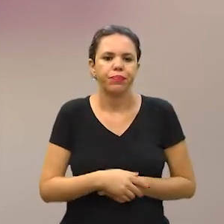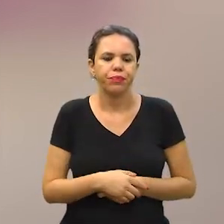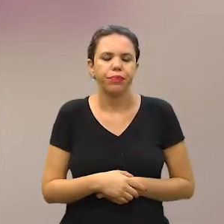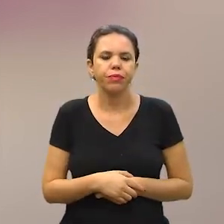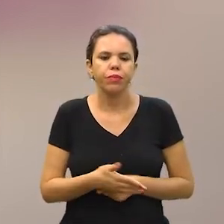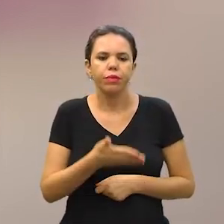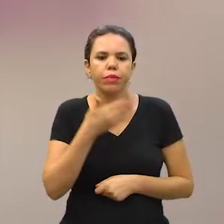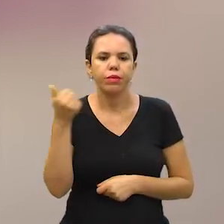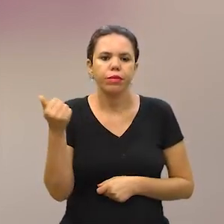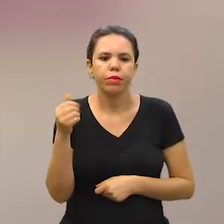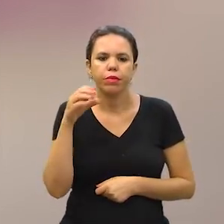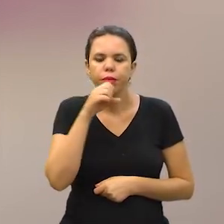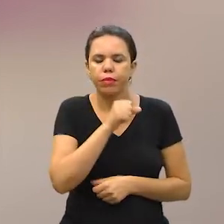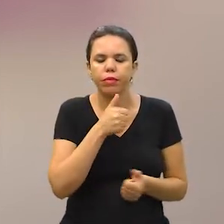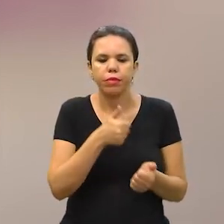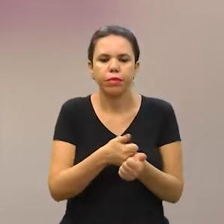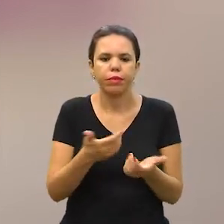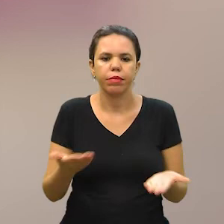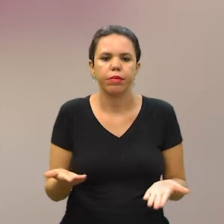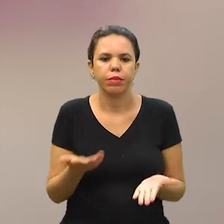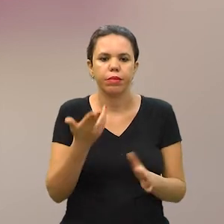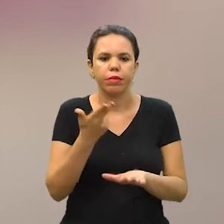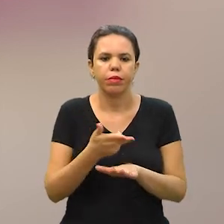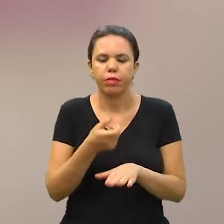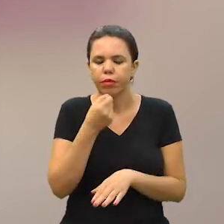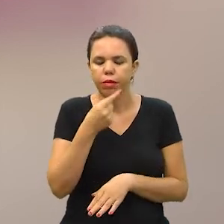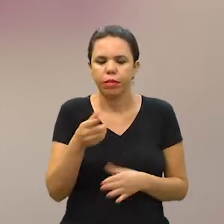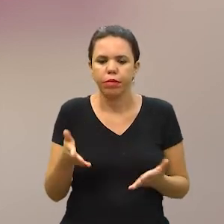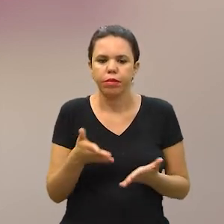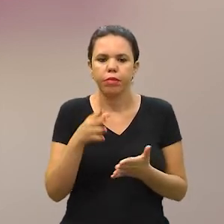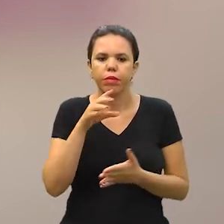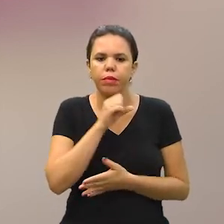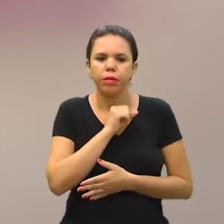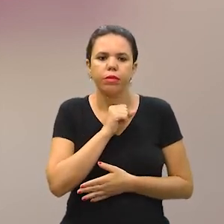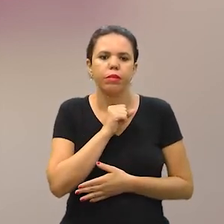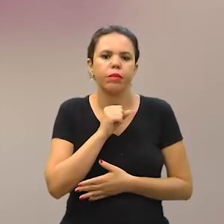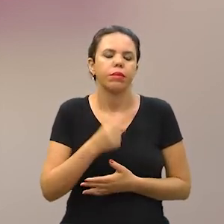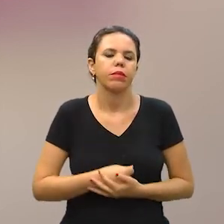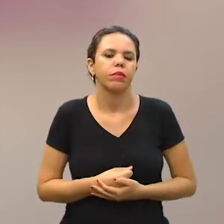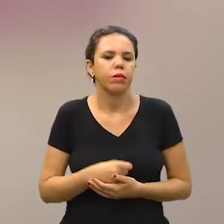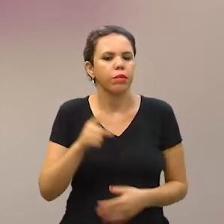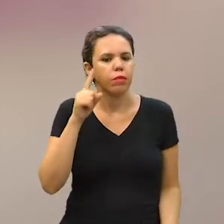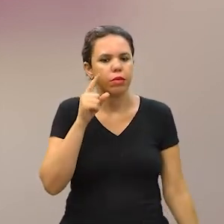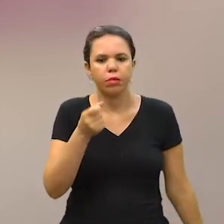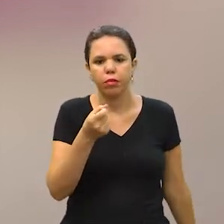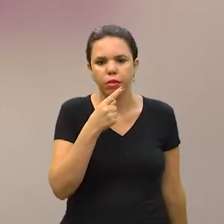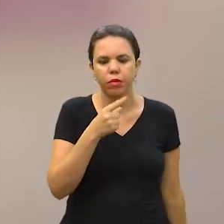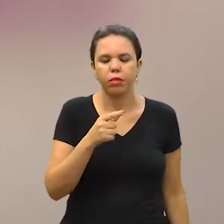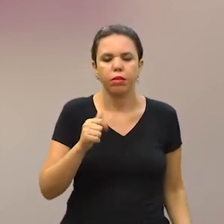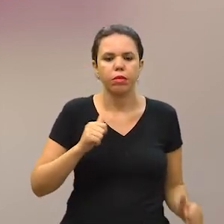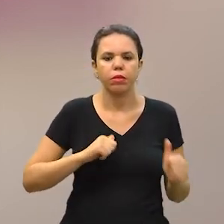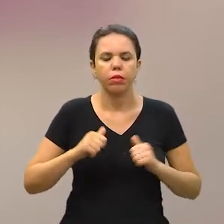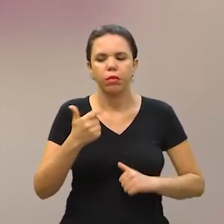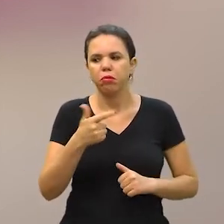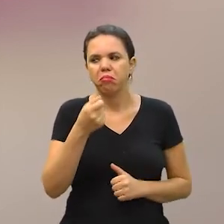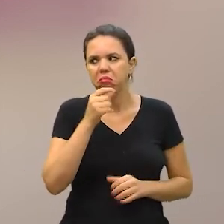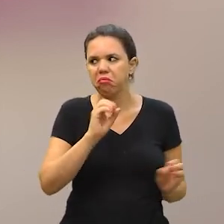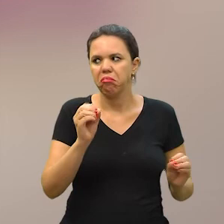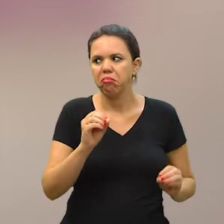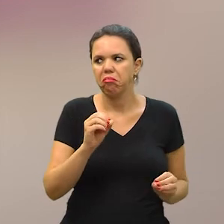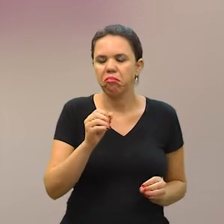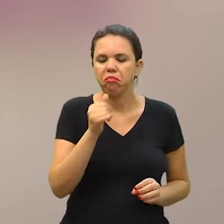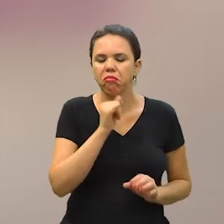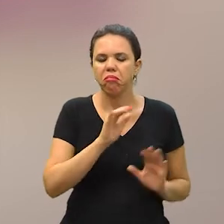vê uma melhora muito imediata, porque o psicoestimulante ele tem efeito na tomada. O dia que você toma, você tem um efeito, o dia que não toma,